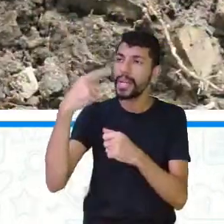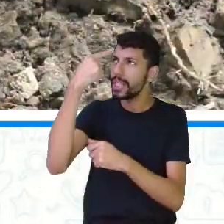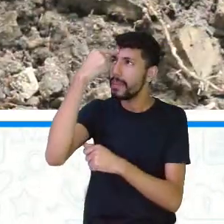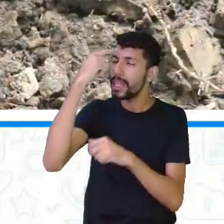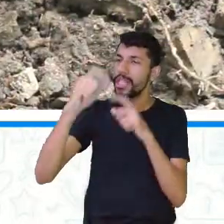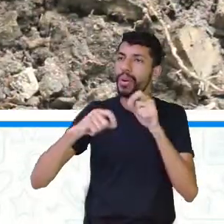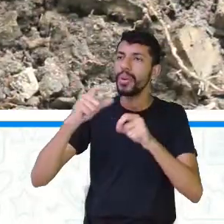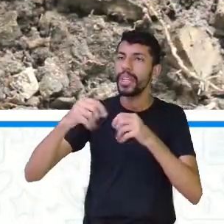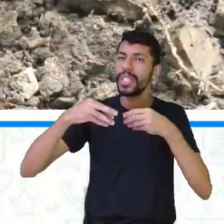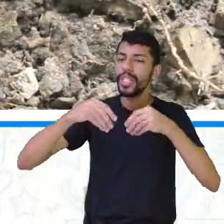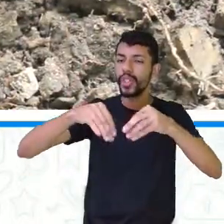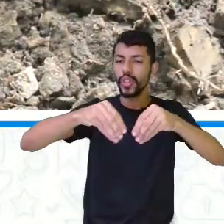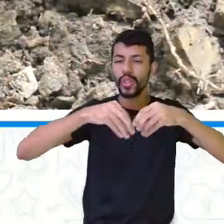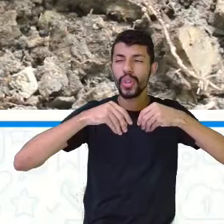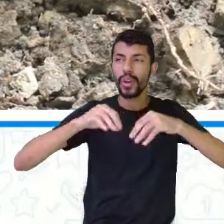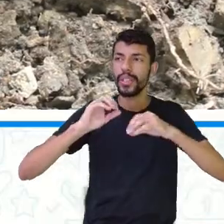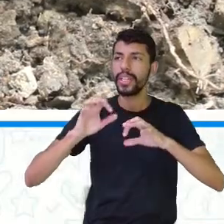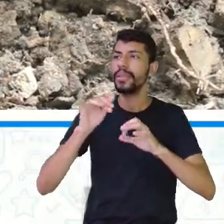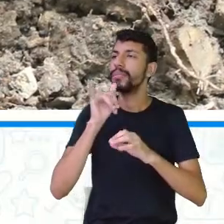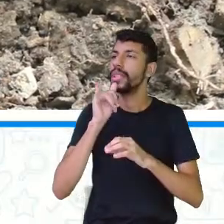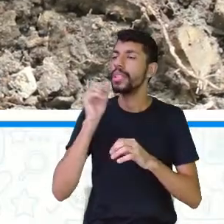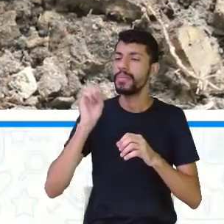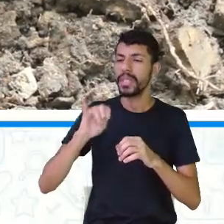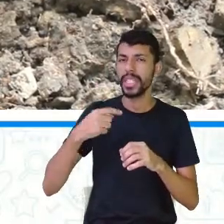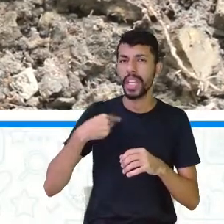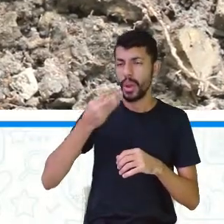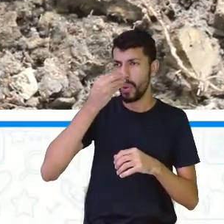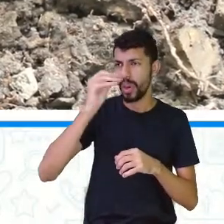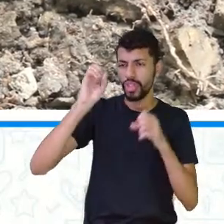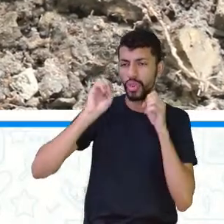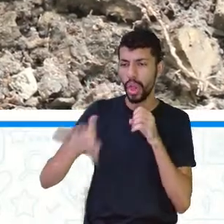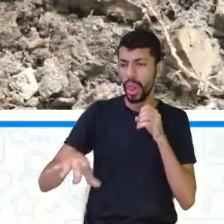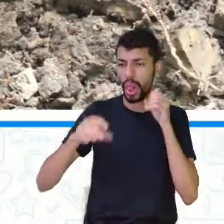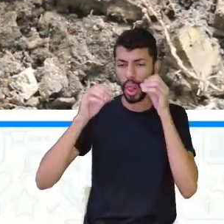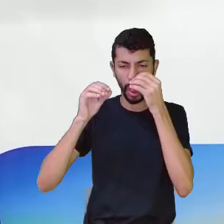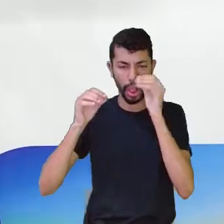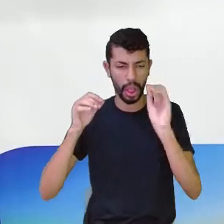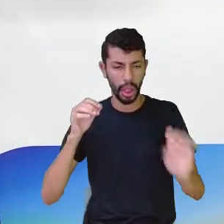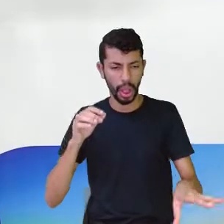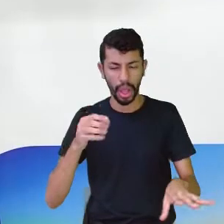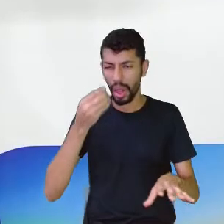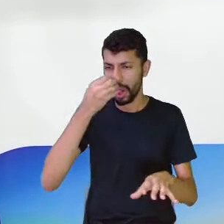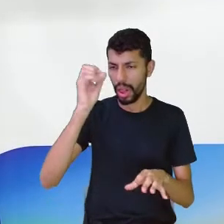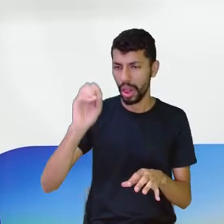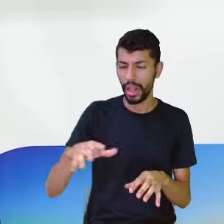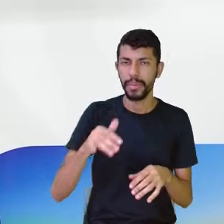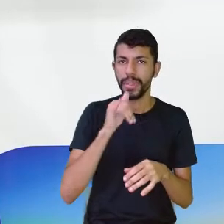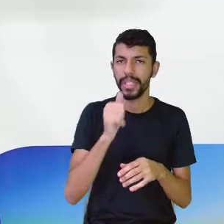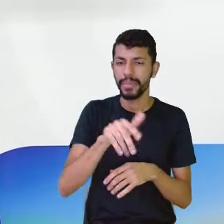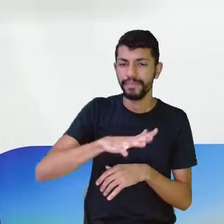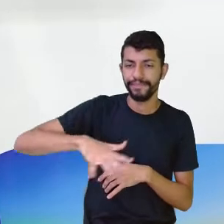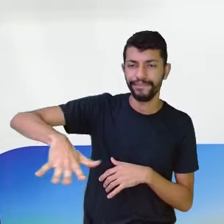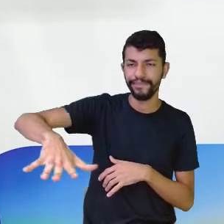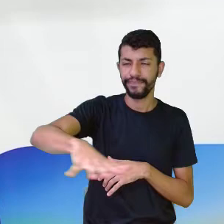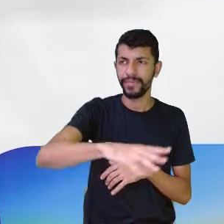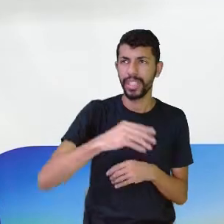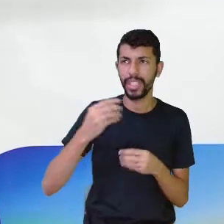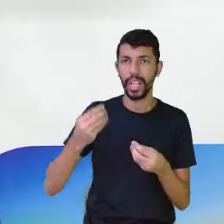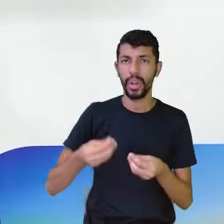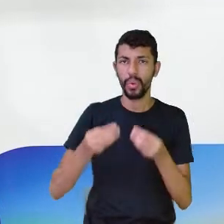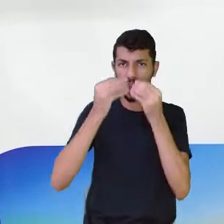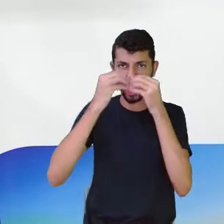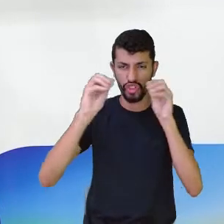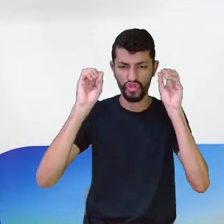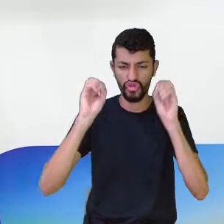Solo. Se eu descarto meus resíduos, se eu vou lá num determinado terreno e jogo